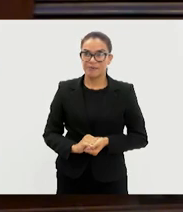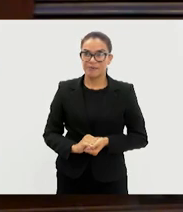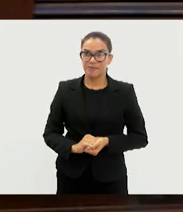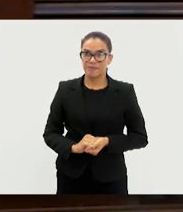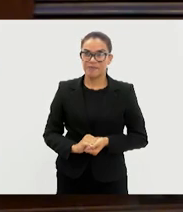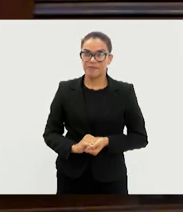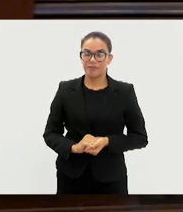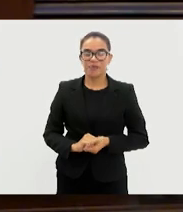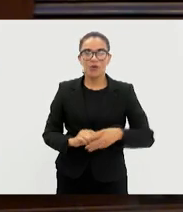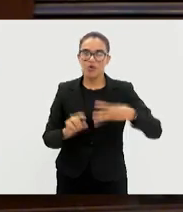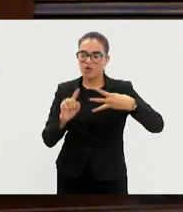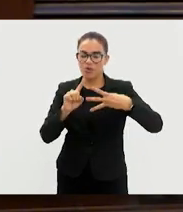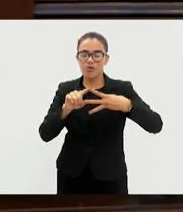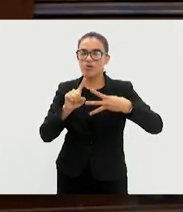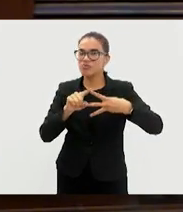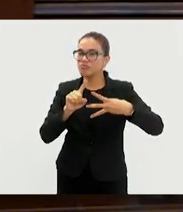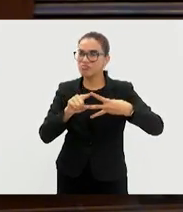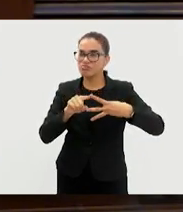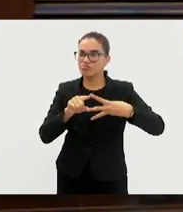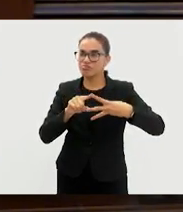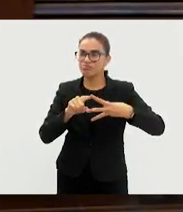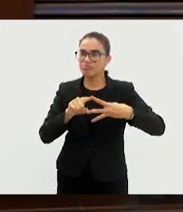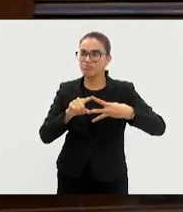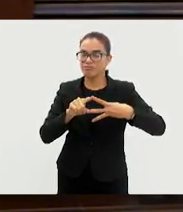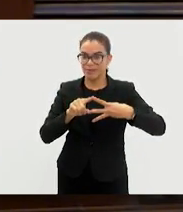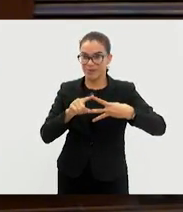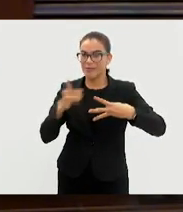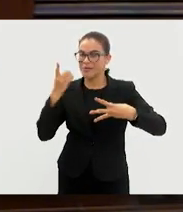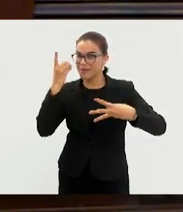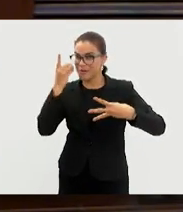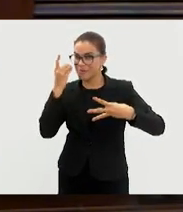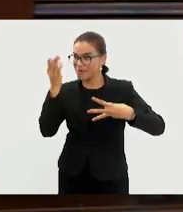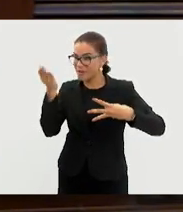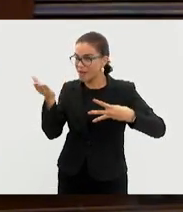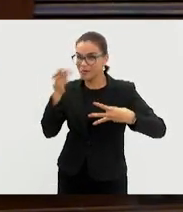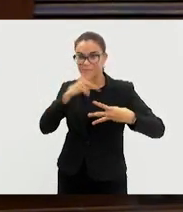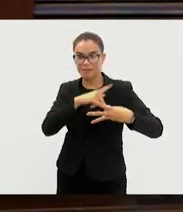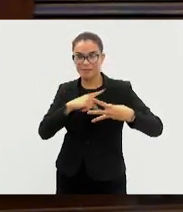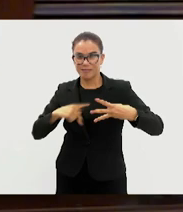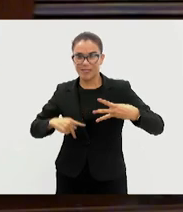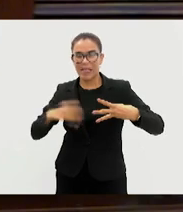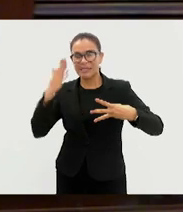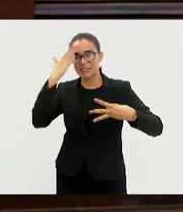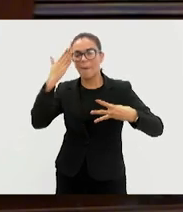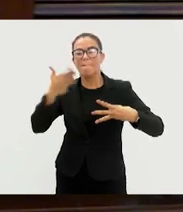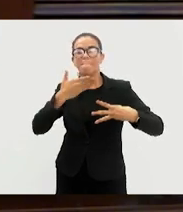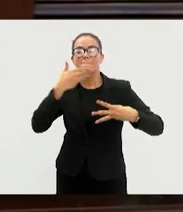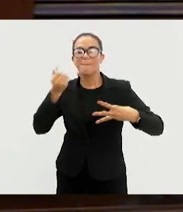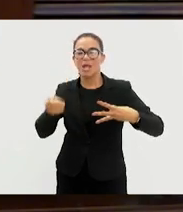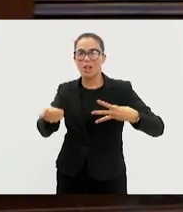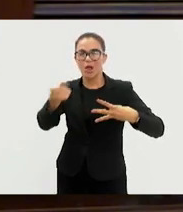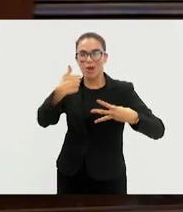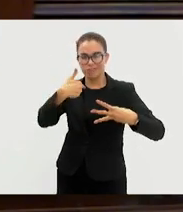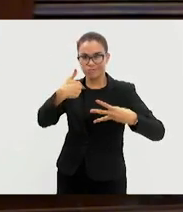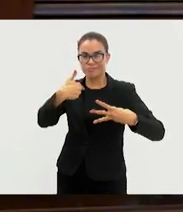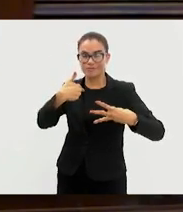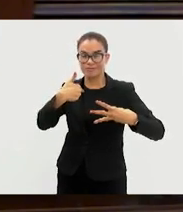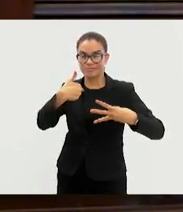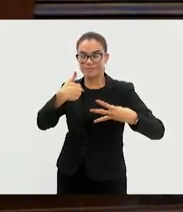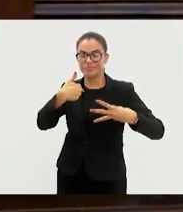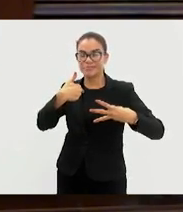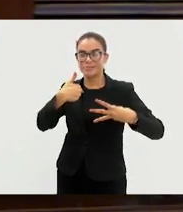O primeiro assunto, e o deputado presidente sabe melhor do que eu, é